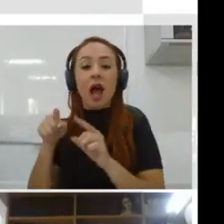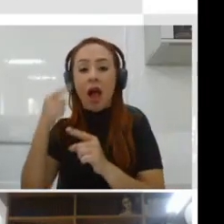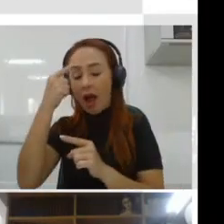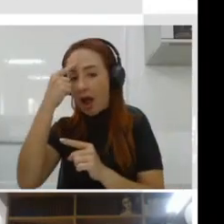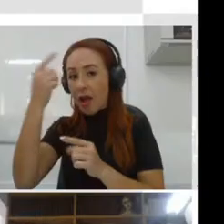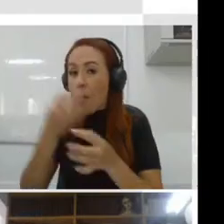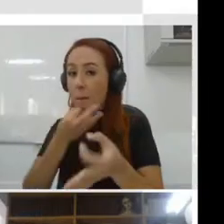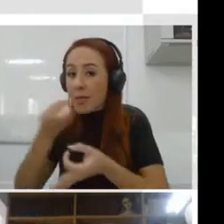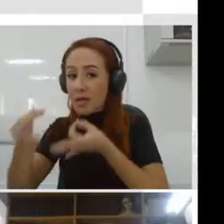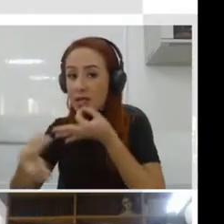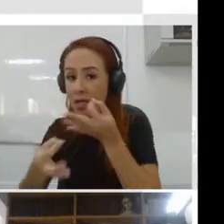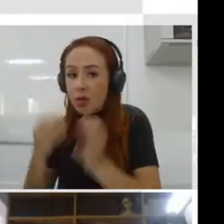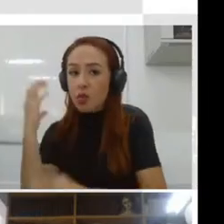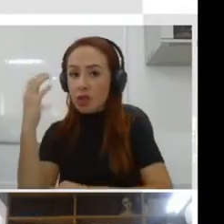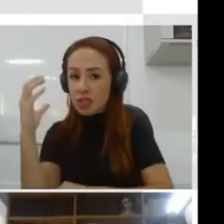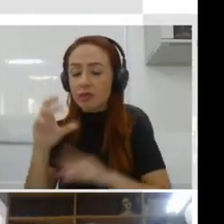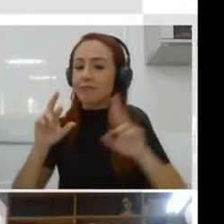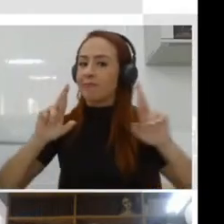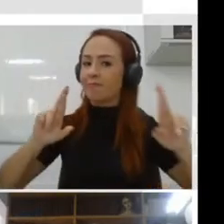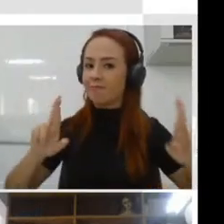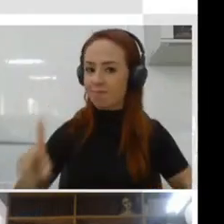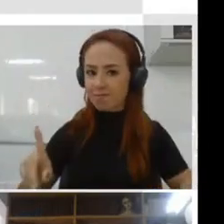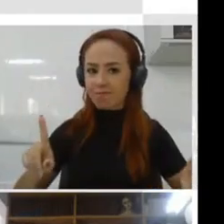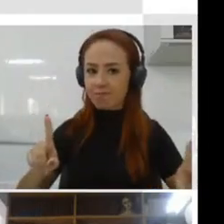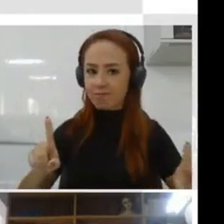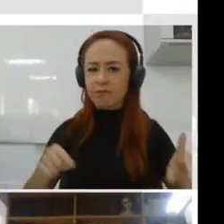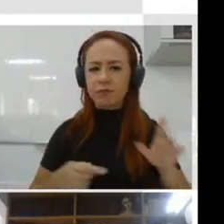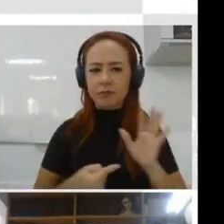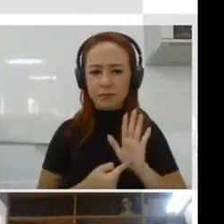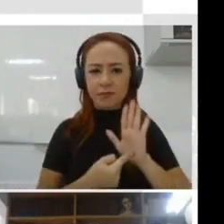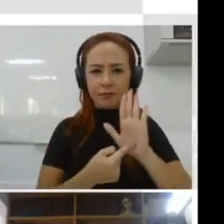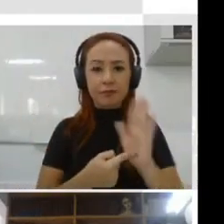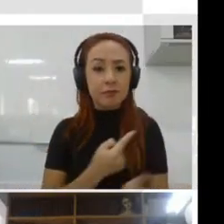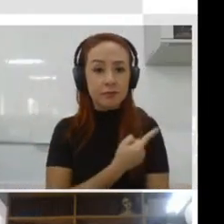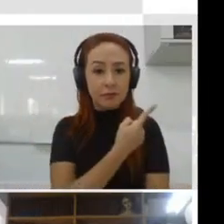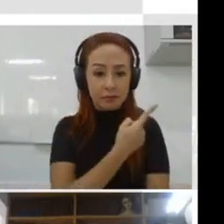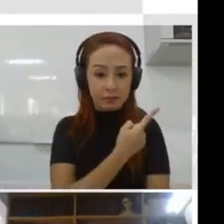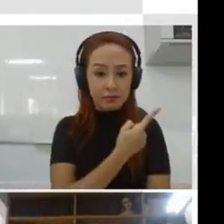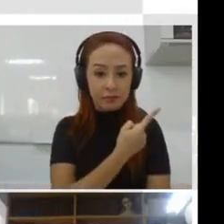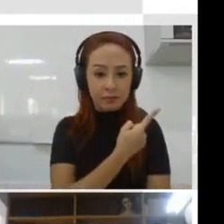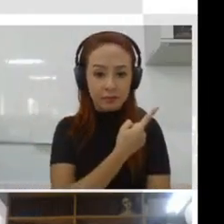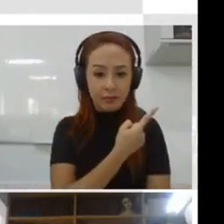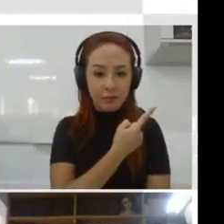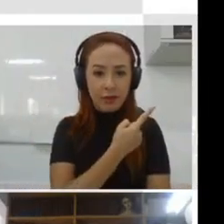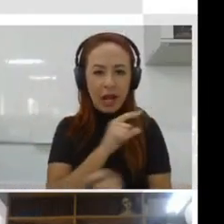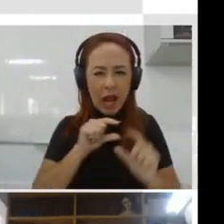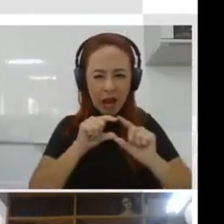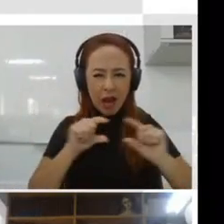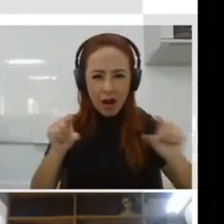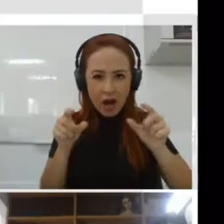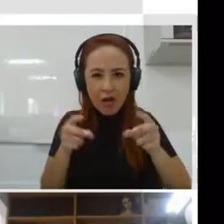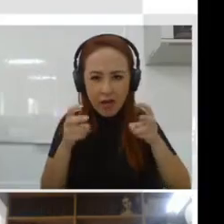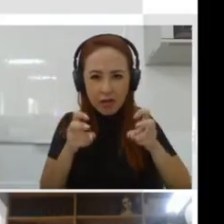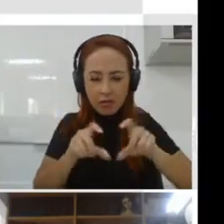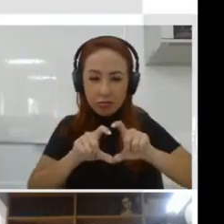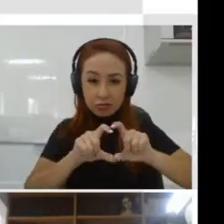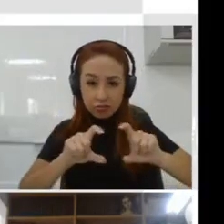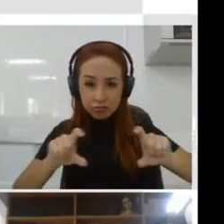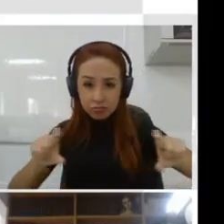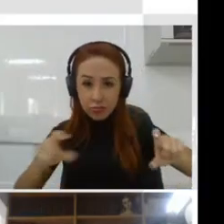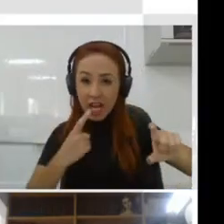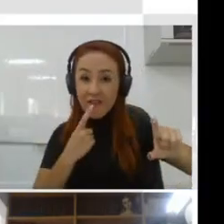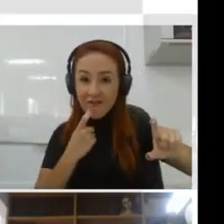um aquecimento global de 3 graus Celsius, né? Vamos pegar aqui esses níveis aqui, né? Estamos falando